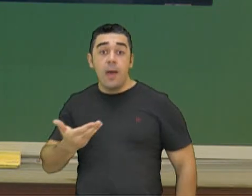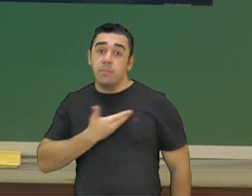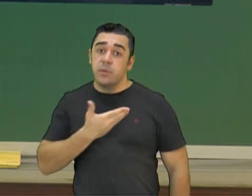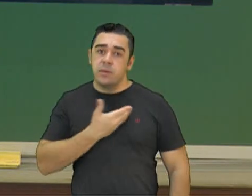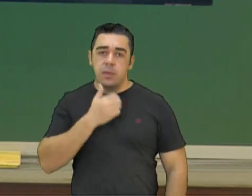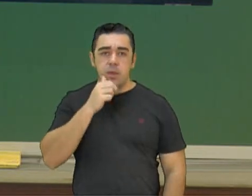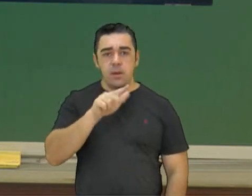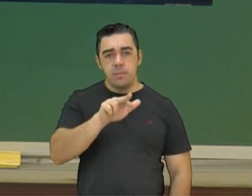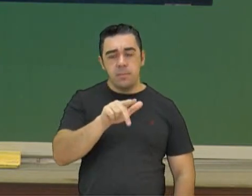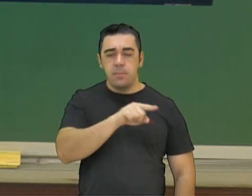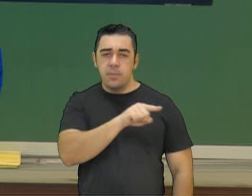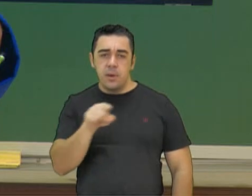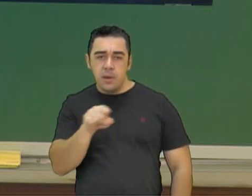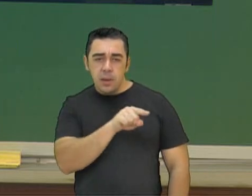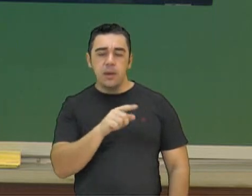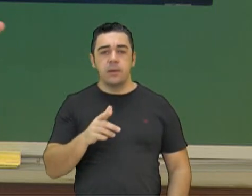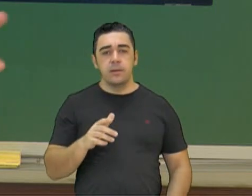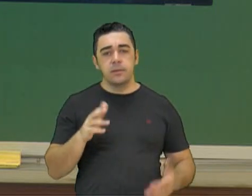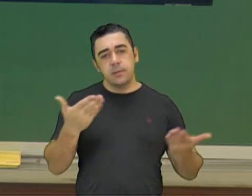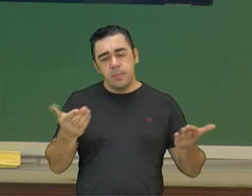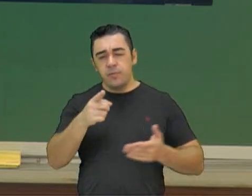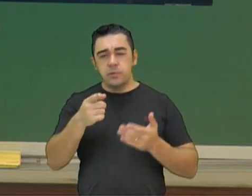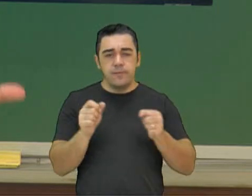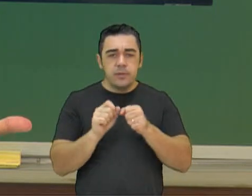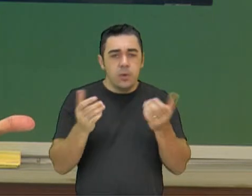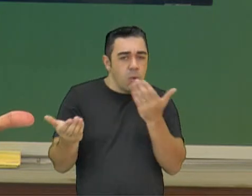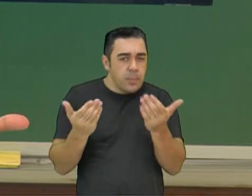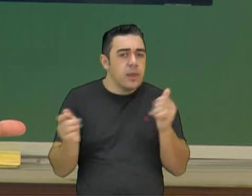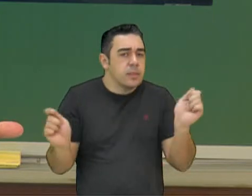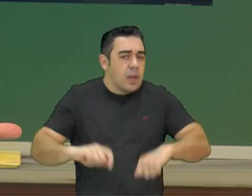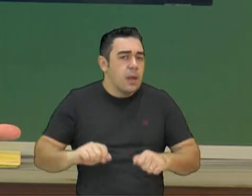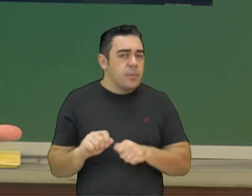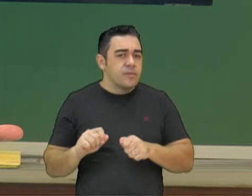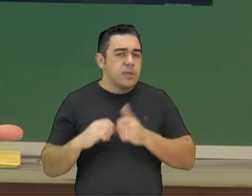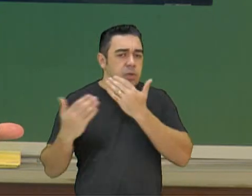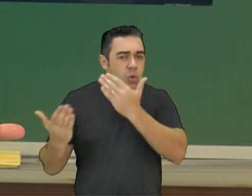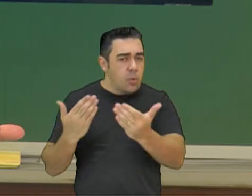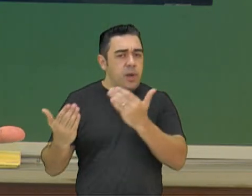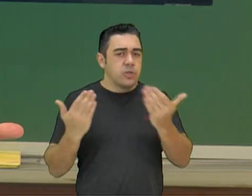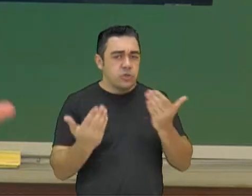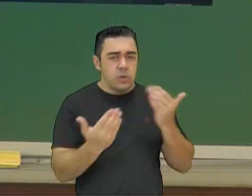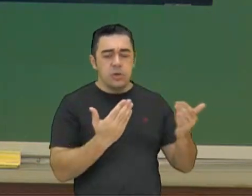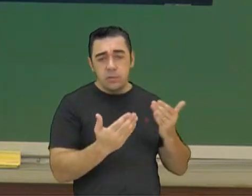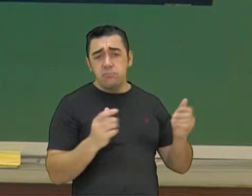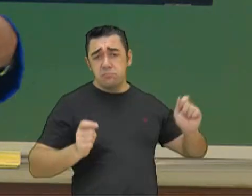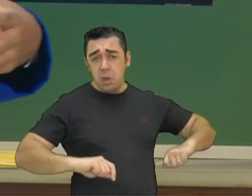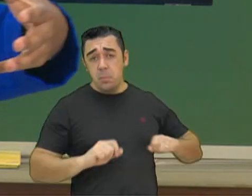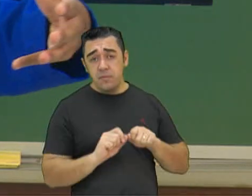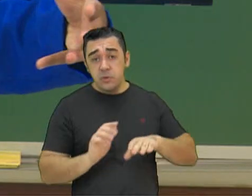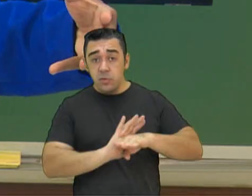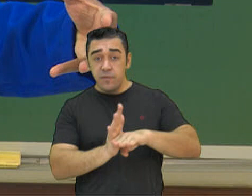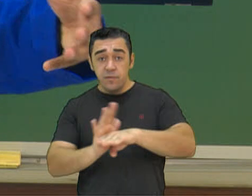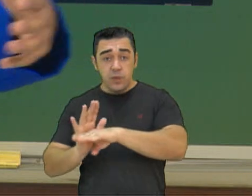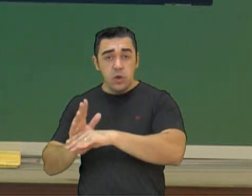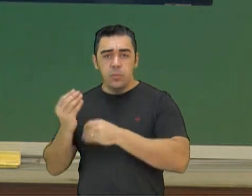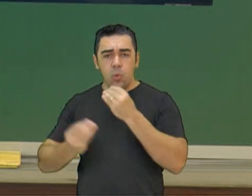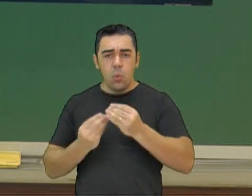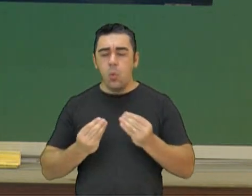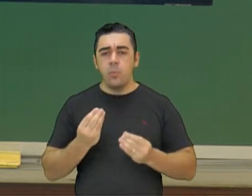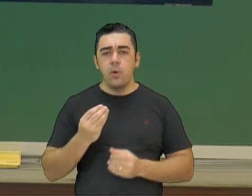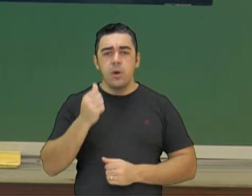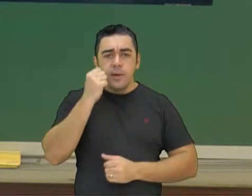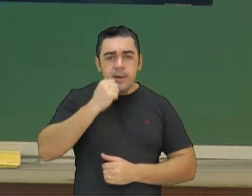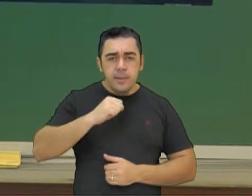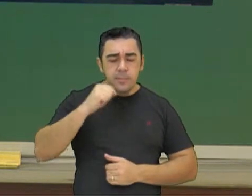das irmãs. Então, só para você ter uma ideia, eu poderia trabalhar essas questões das princesas da Disney, como o empoderamento feminino, como